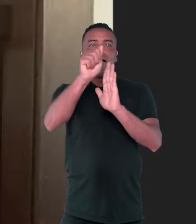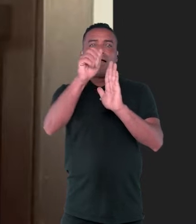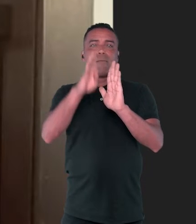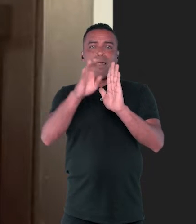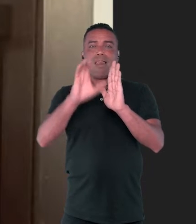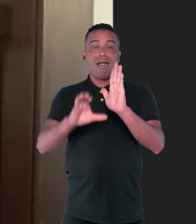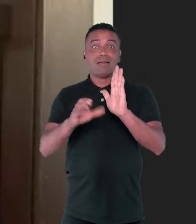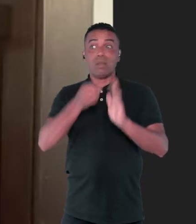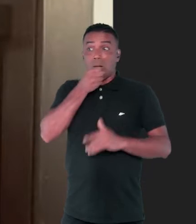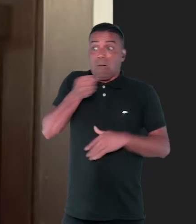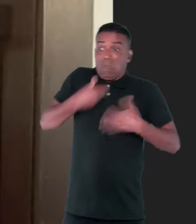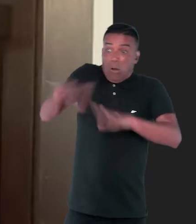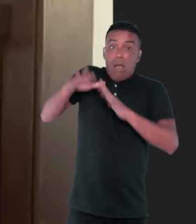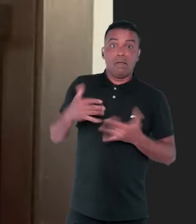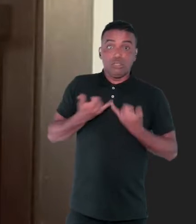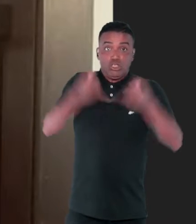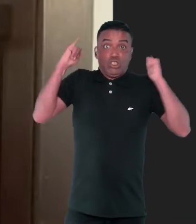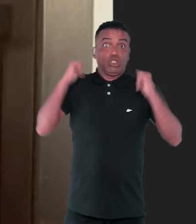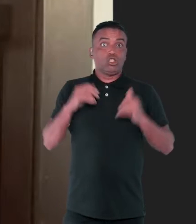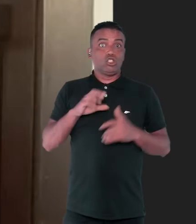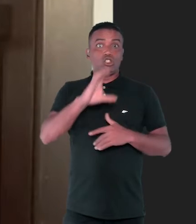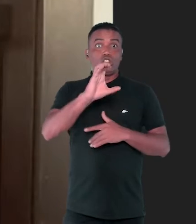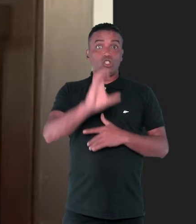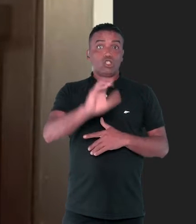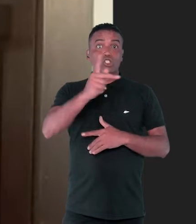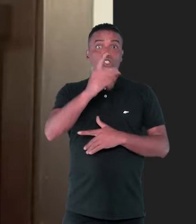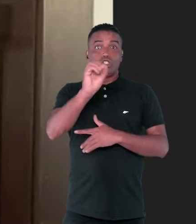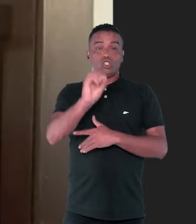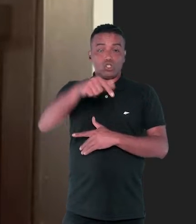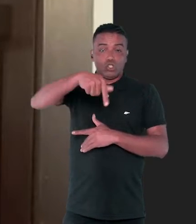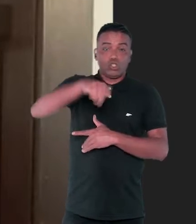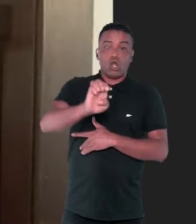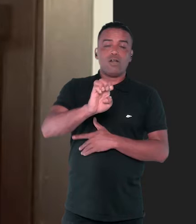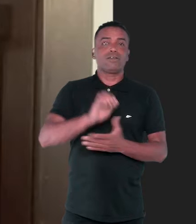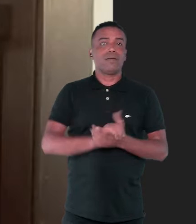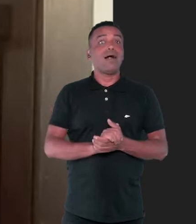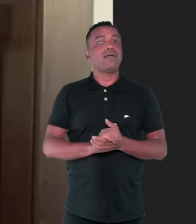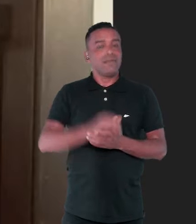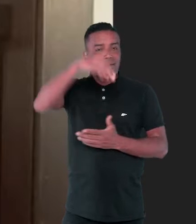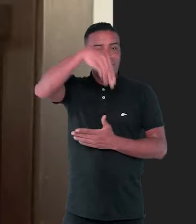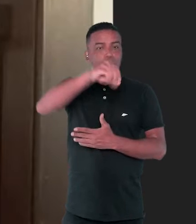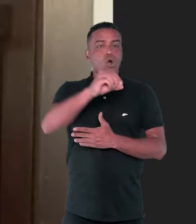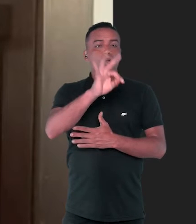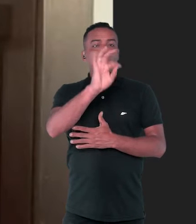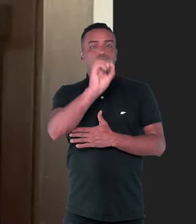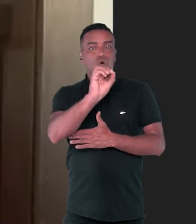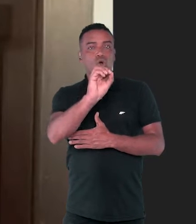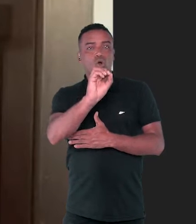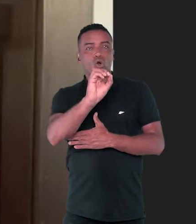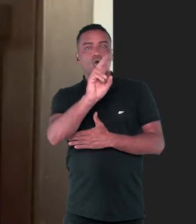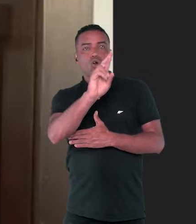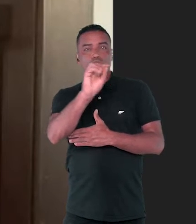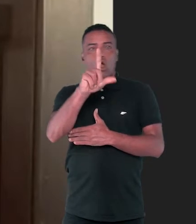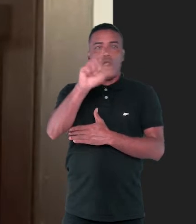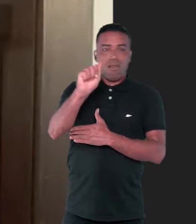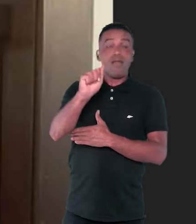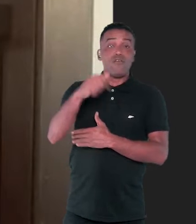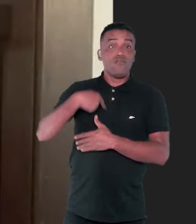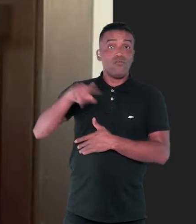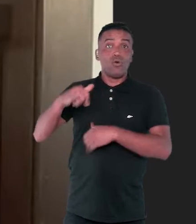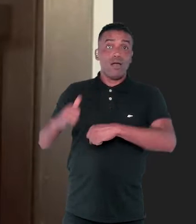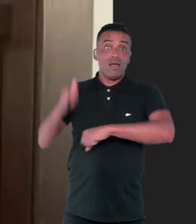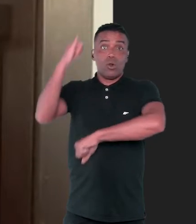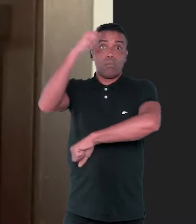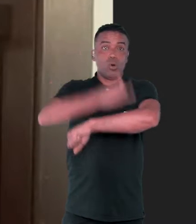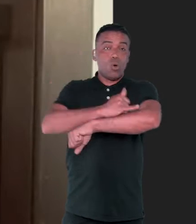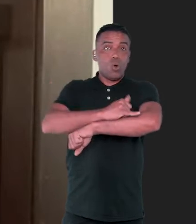longe. Depois disso veio a Motorola, que já foi um avanço e tanto. E foi com essa Motorola que eu fui para o aeroporto da Pampulha para